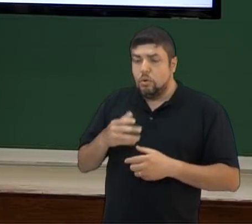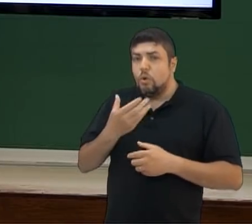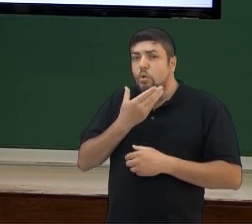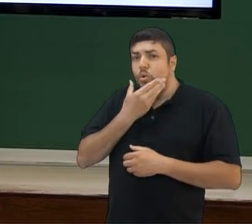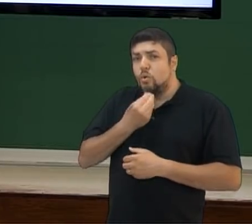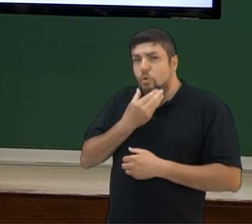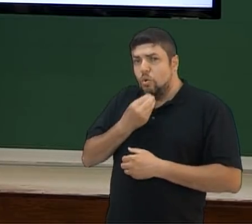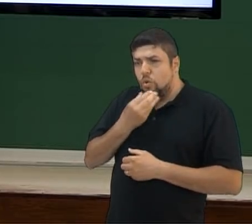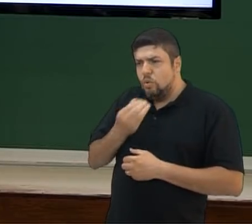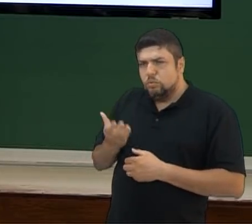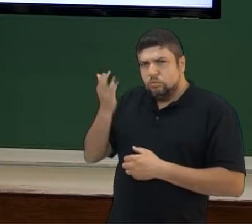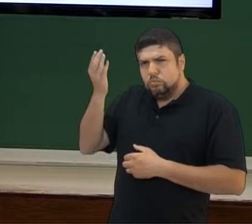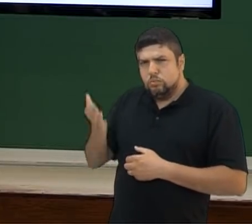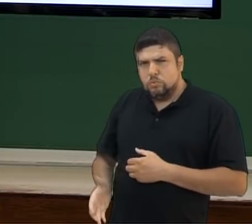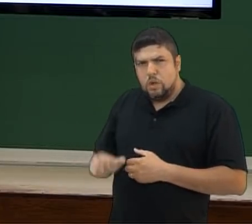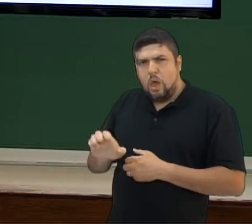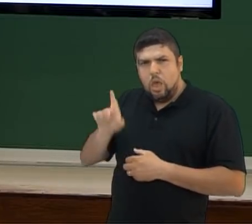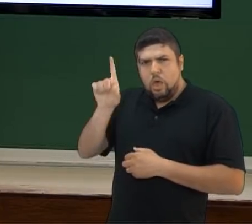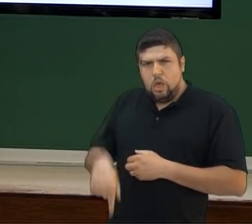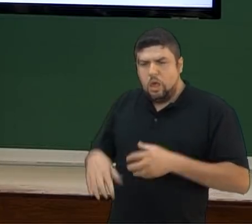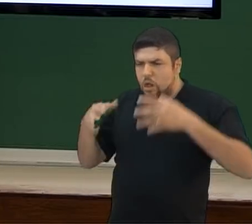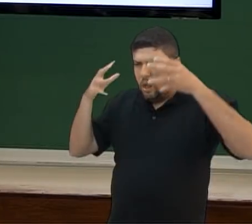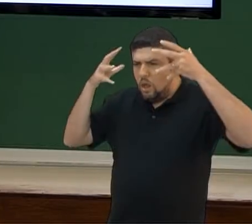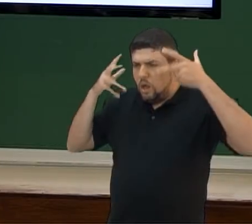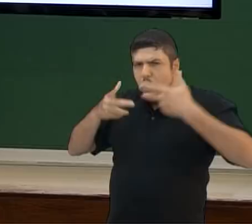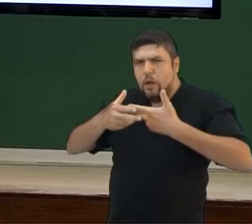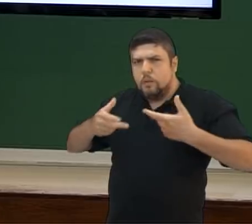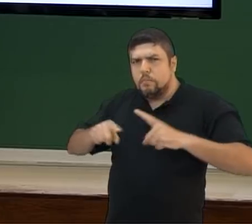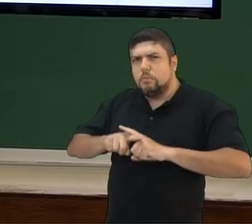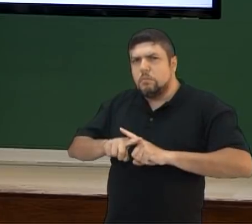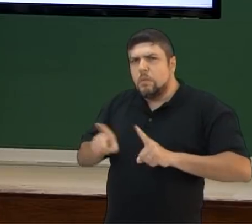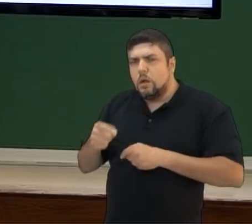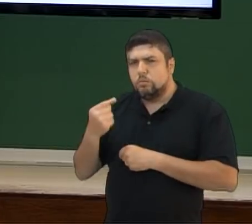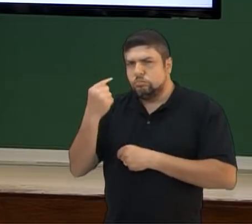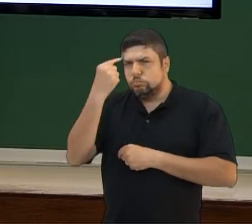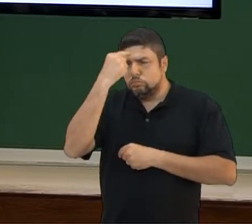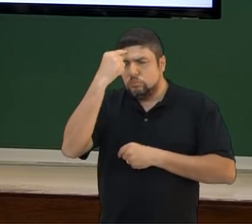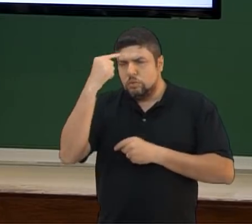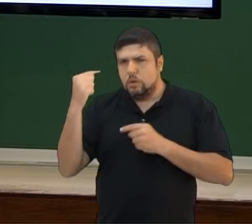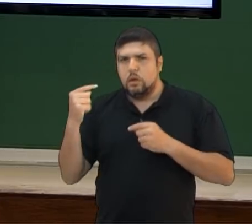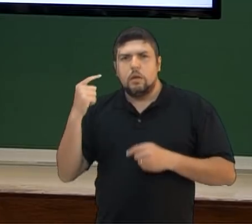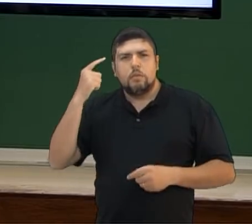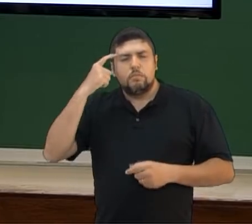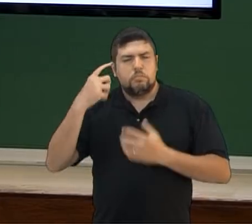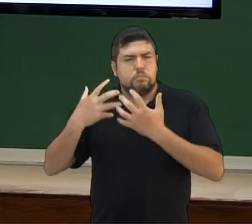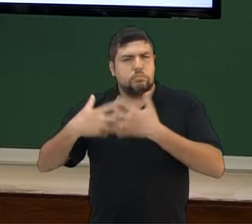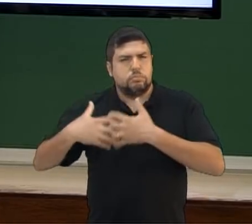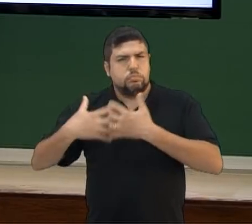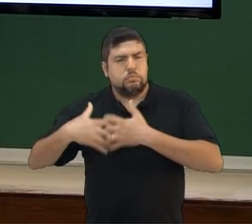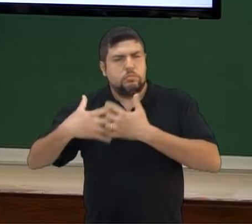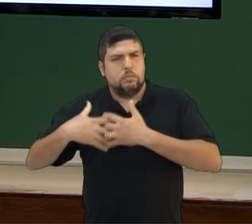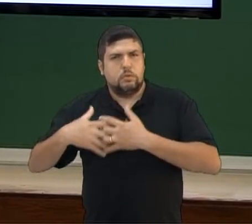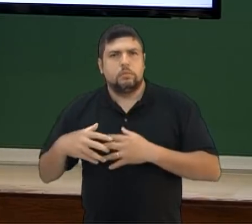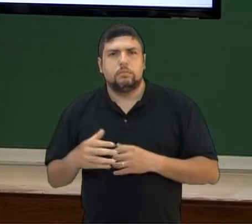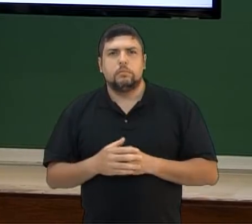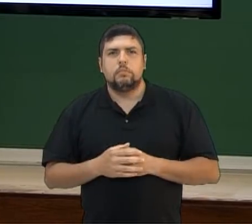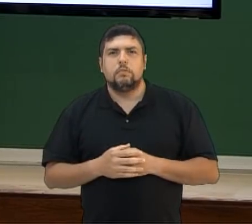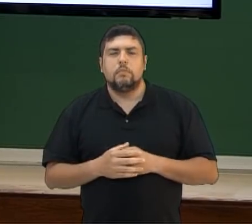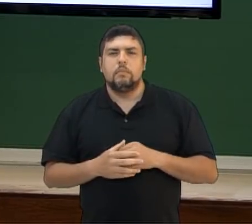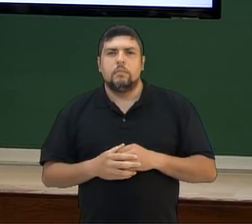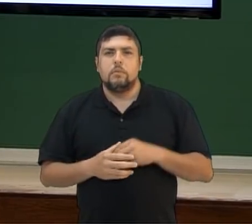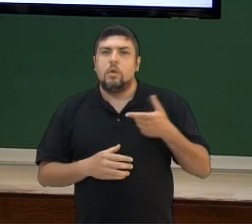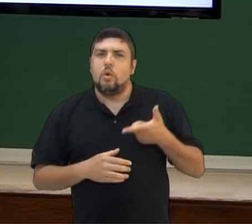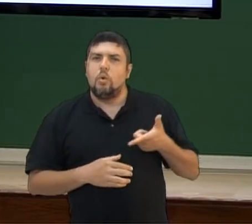político. Agora, um outro filósofo moderno alemão chamado Ernest Cassirer, não se preocupem com esse nome, é só